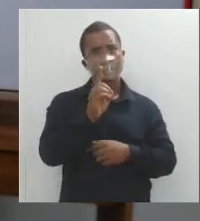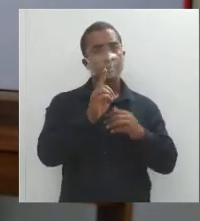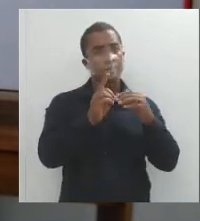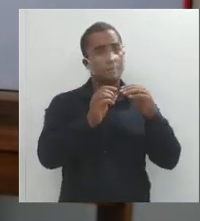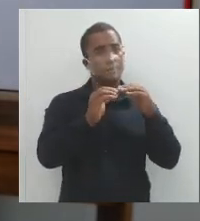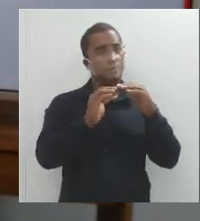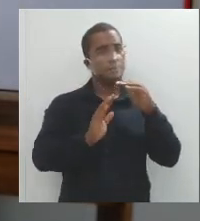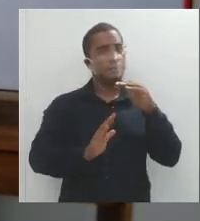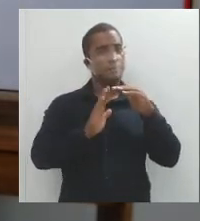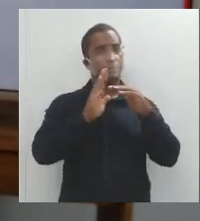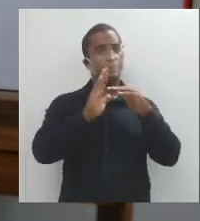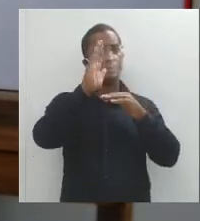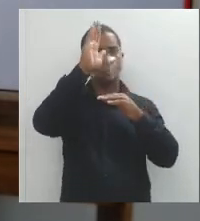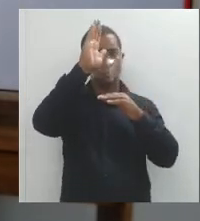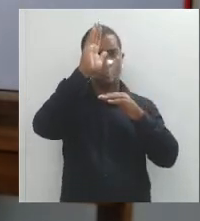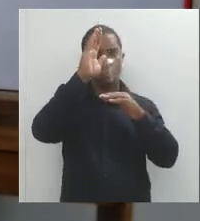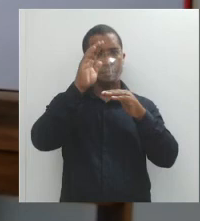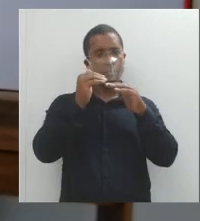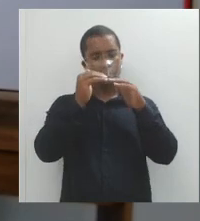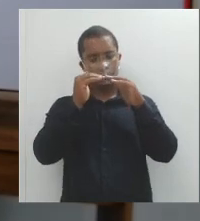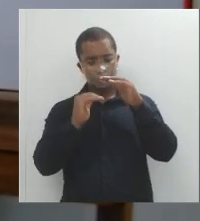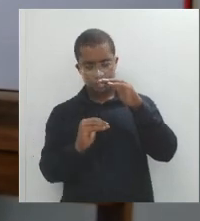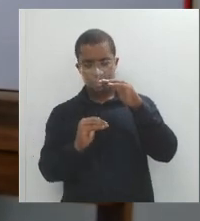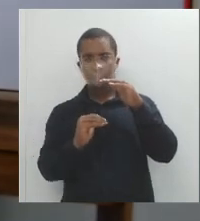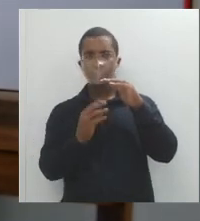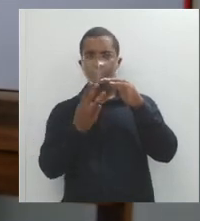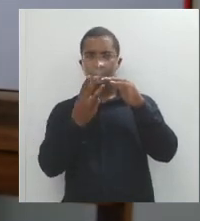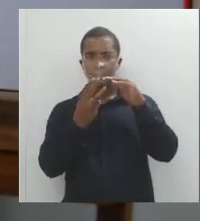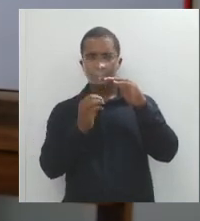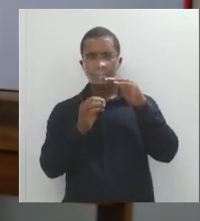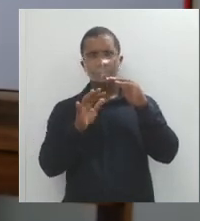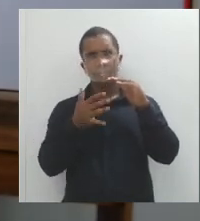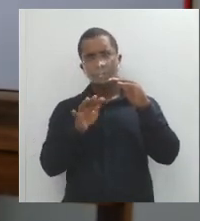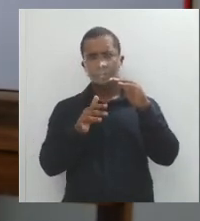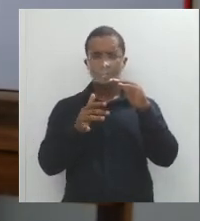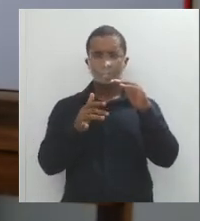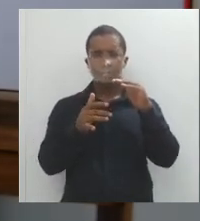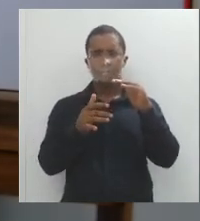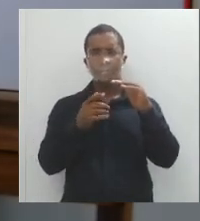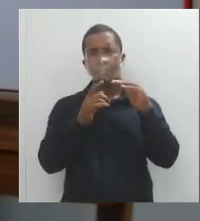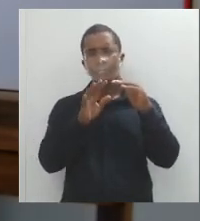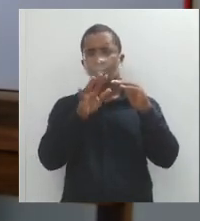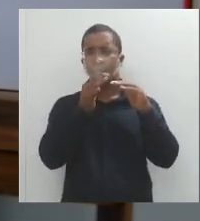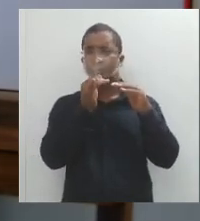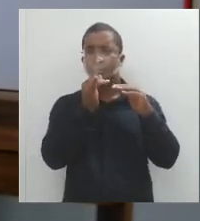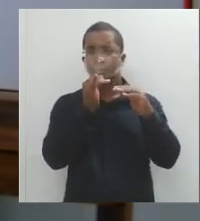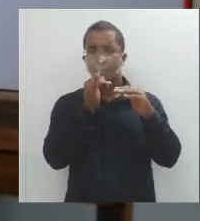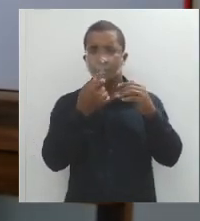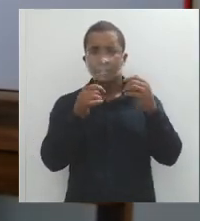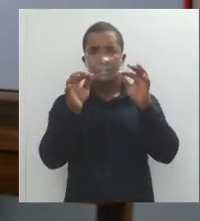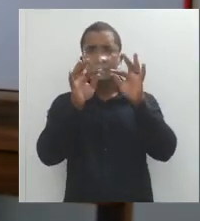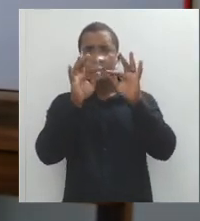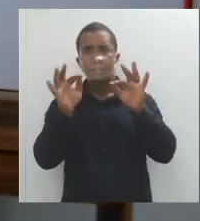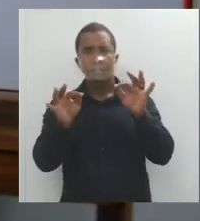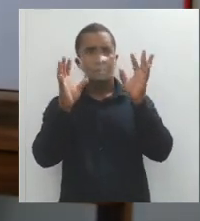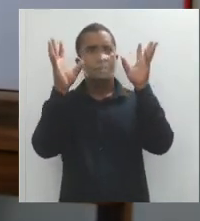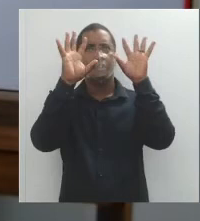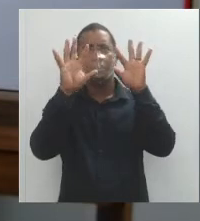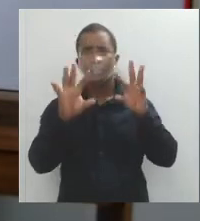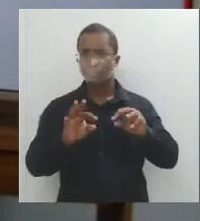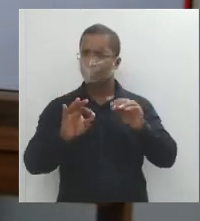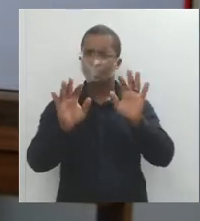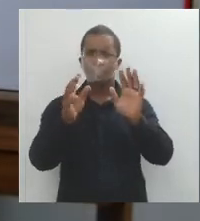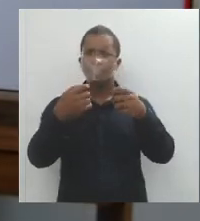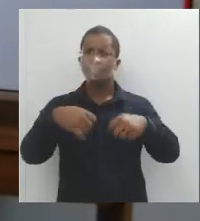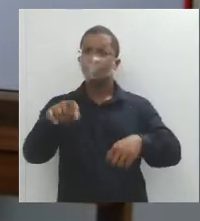vendo? Então na verdade ele dá menos do que 30. Ele vai dar 29, veja. Eu não preciso fazer conta no Enem, não. Eu não